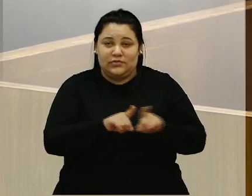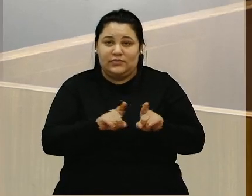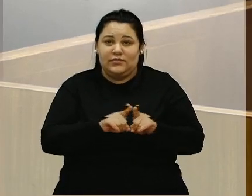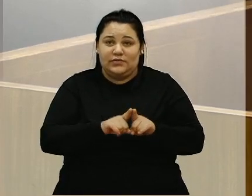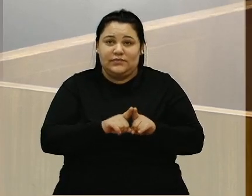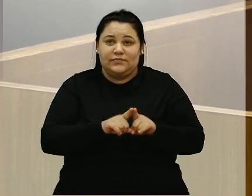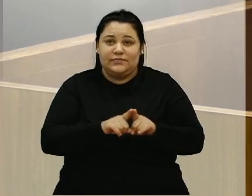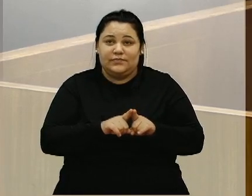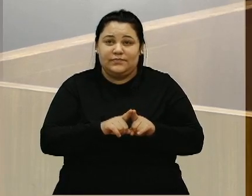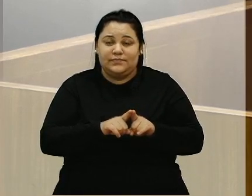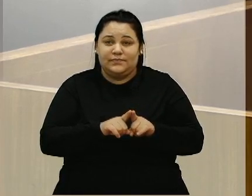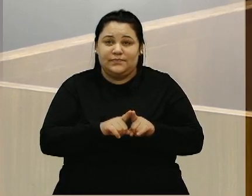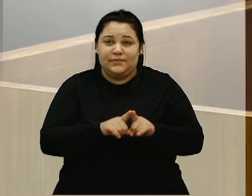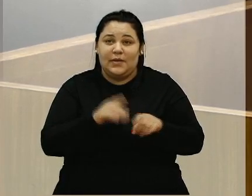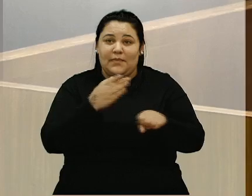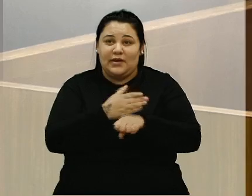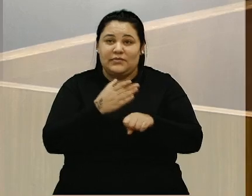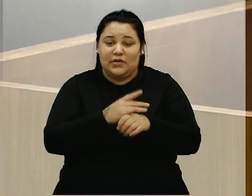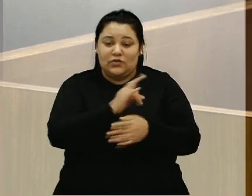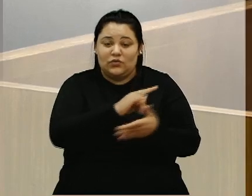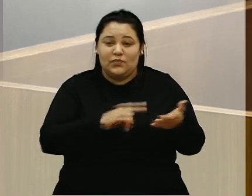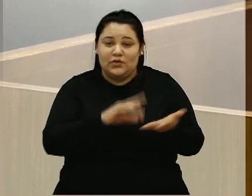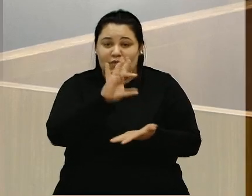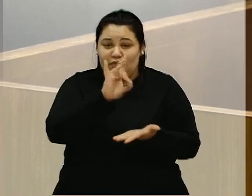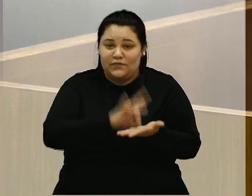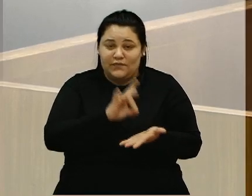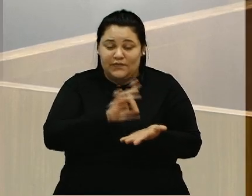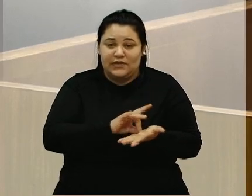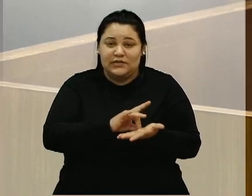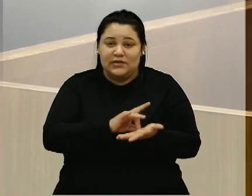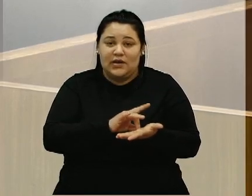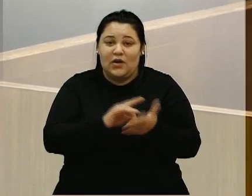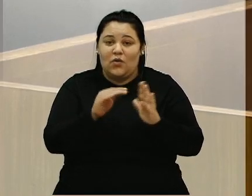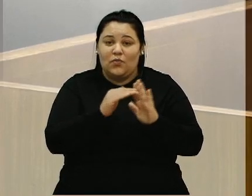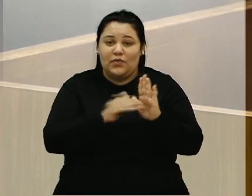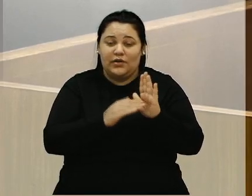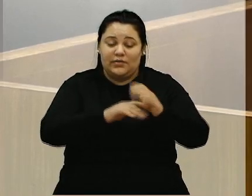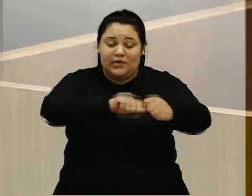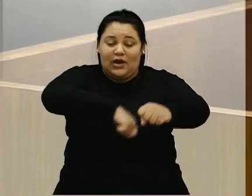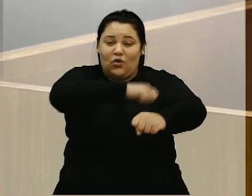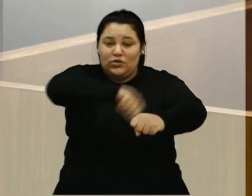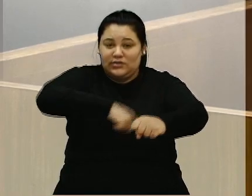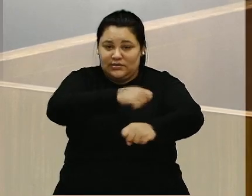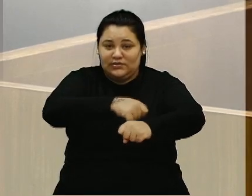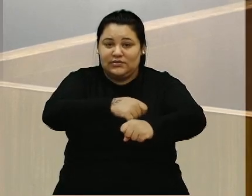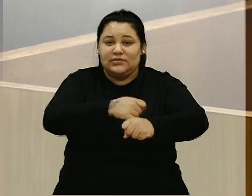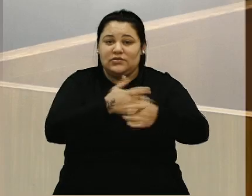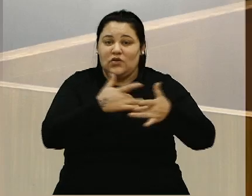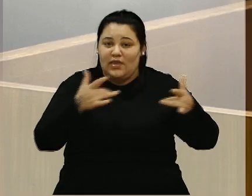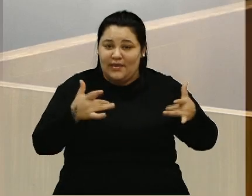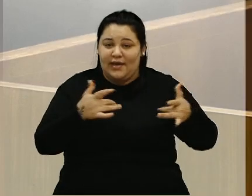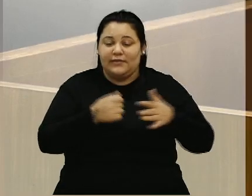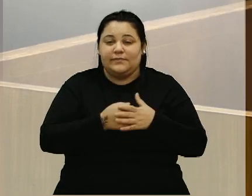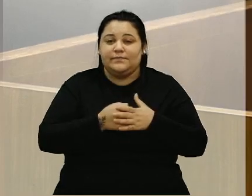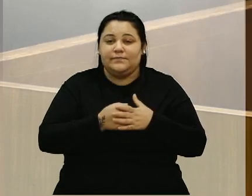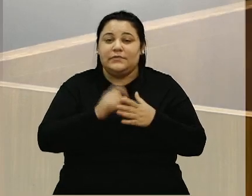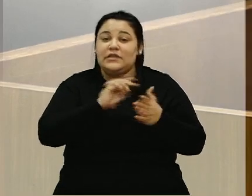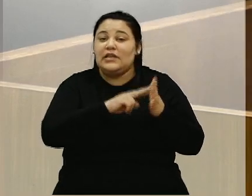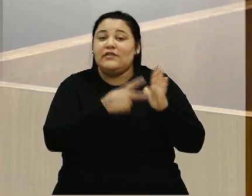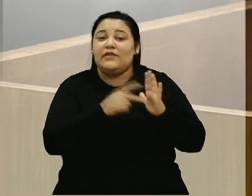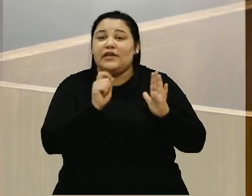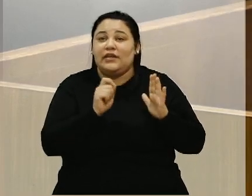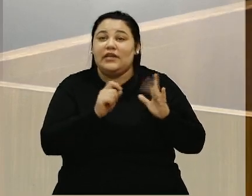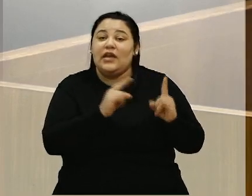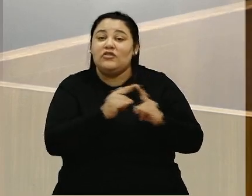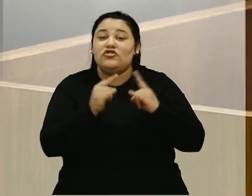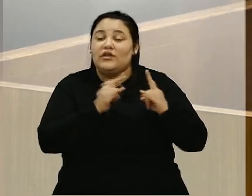termo de colaboração para viabilizar a implementação do programa Cozinha Solidária. Ou seja, a entidade que